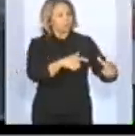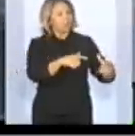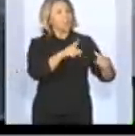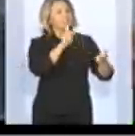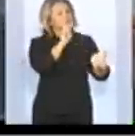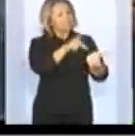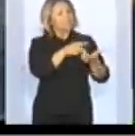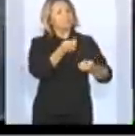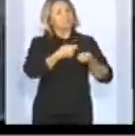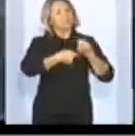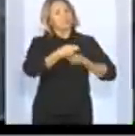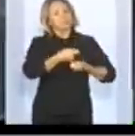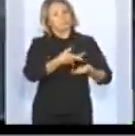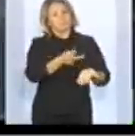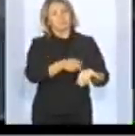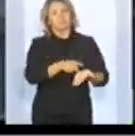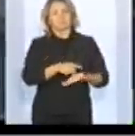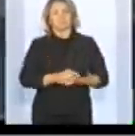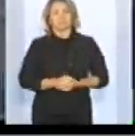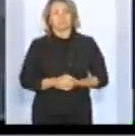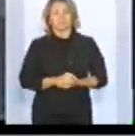economicamente.